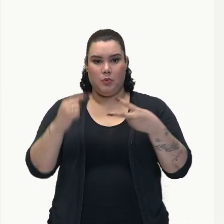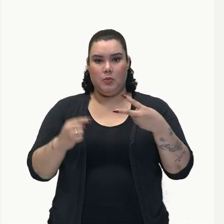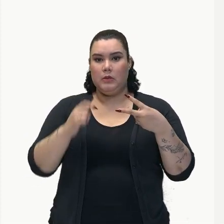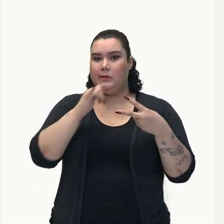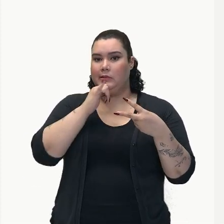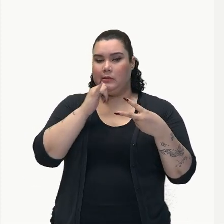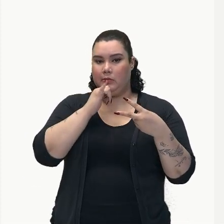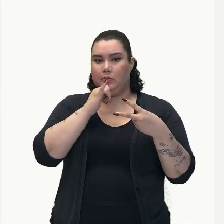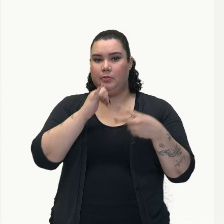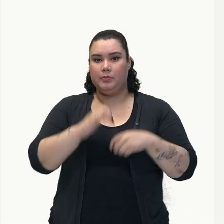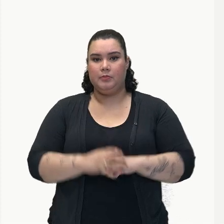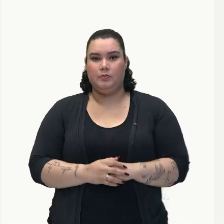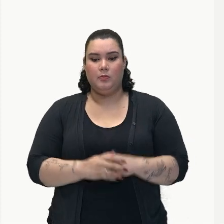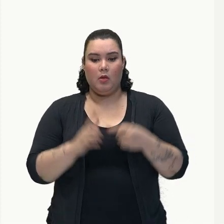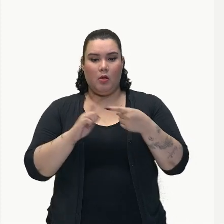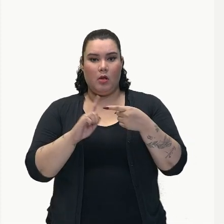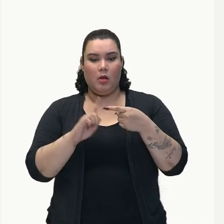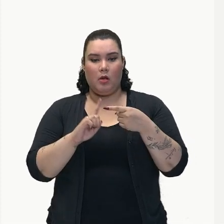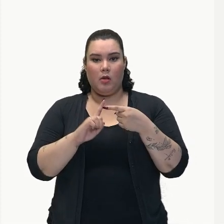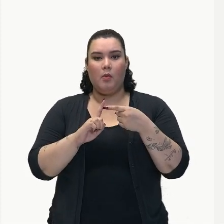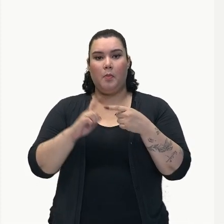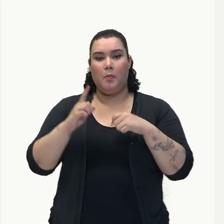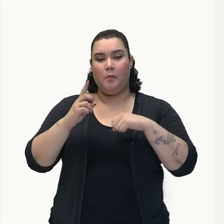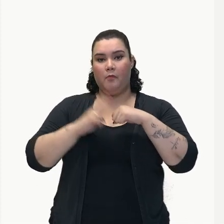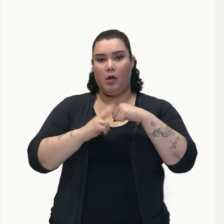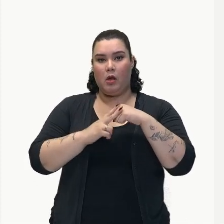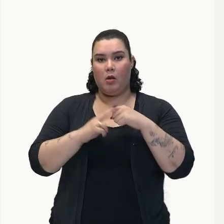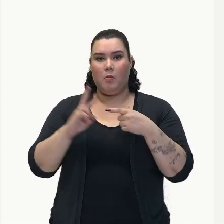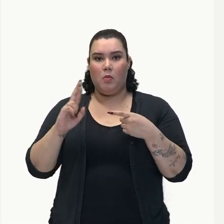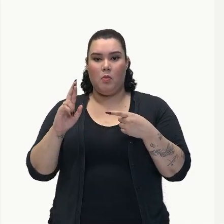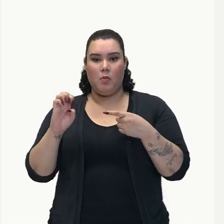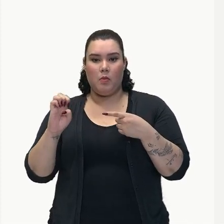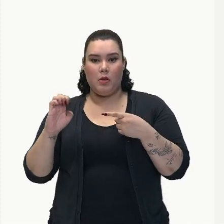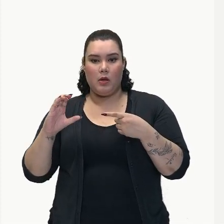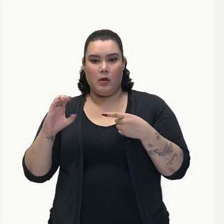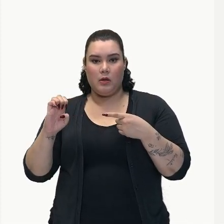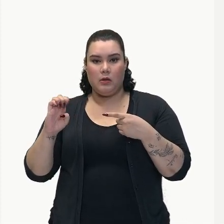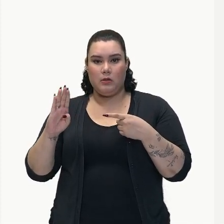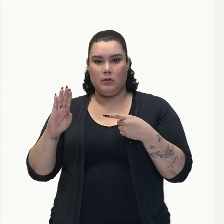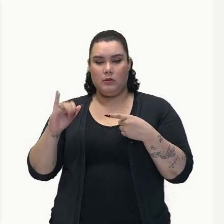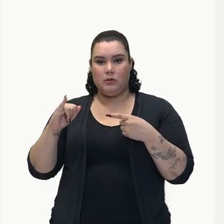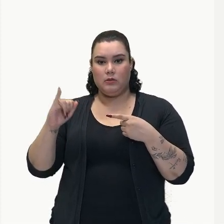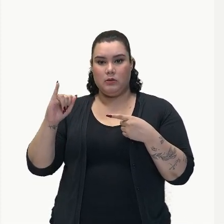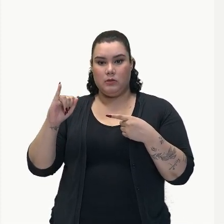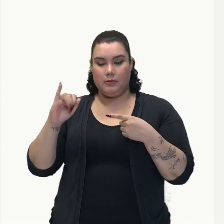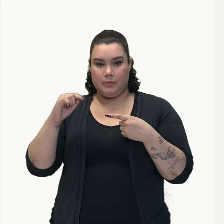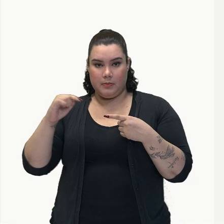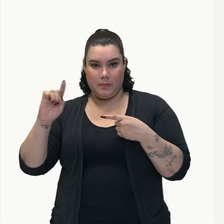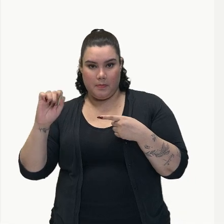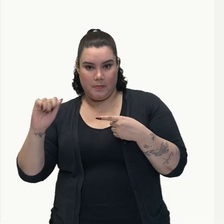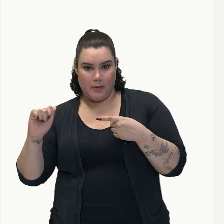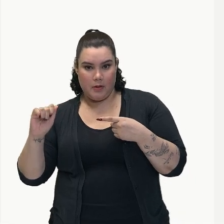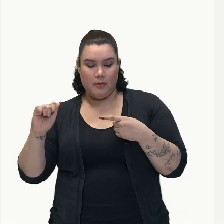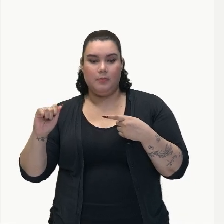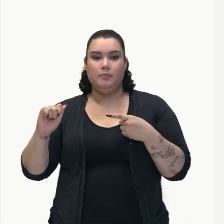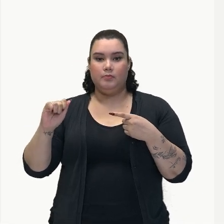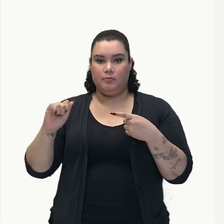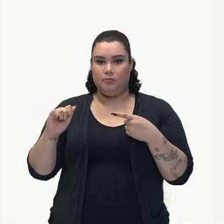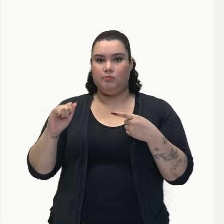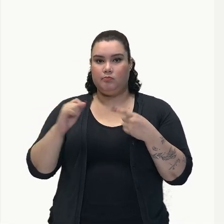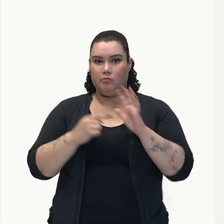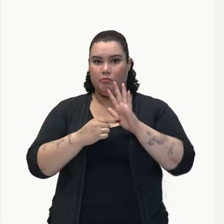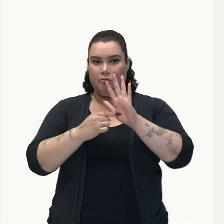verbo recebia, ok? Só um momento. O verbo aqui, olha, recebi, que ele